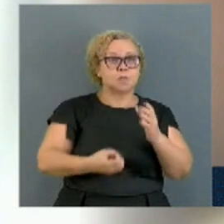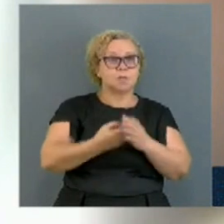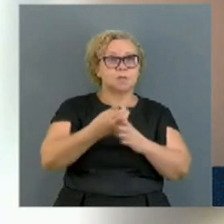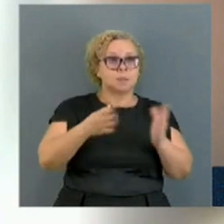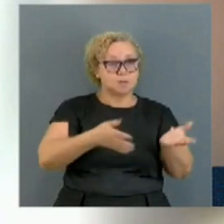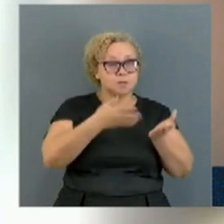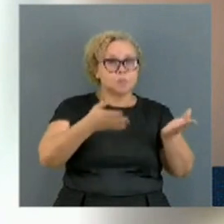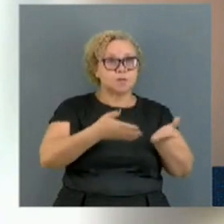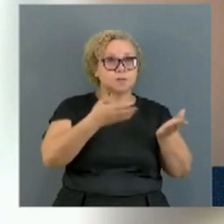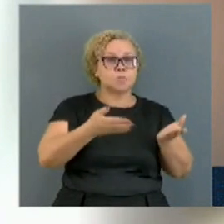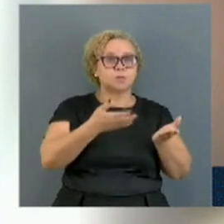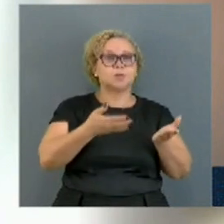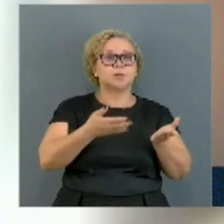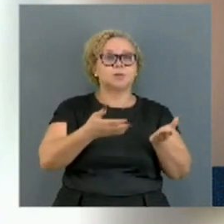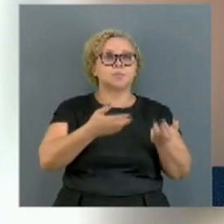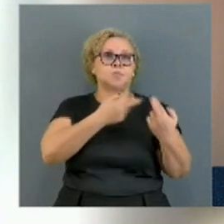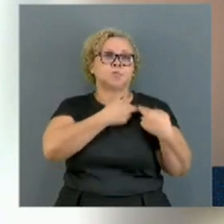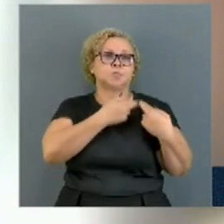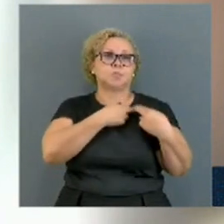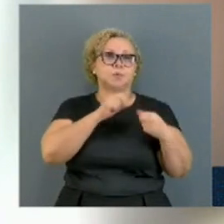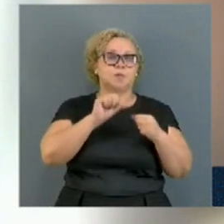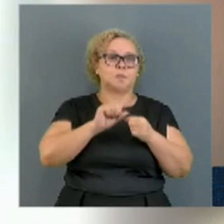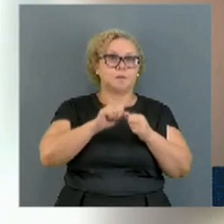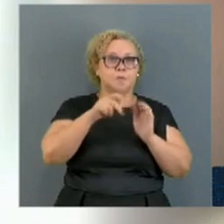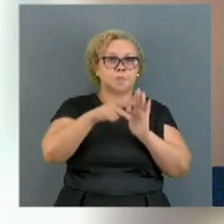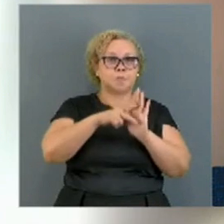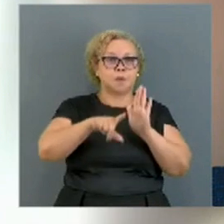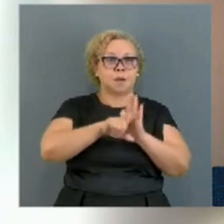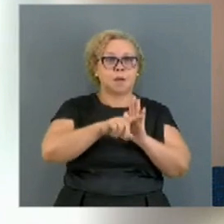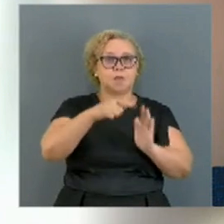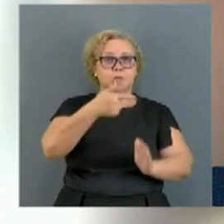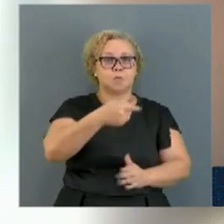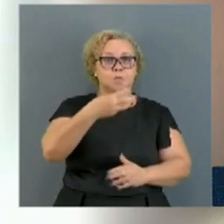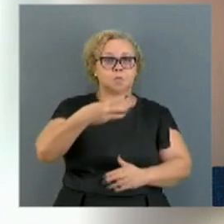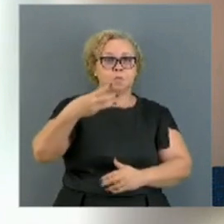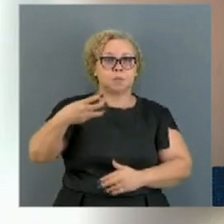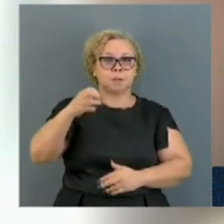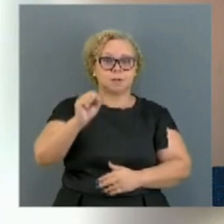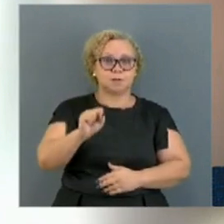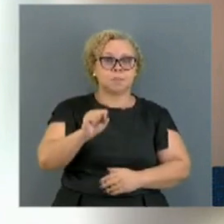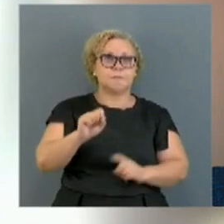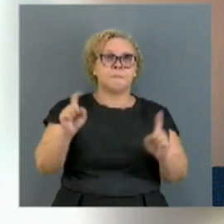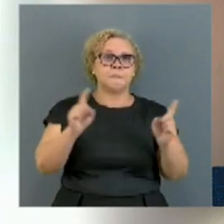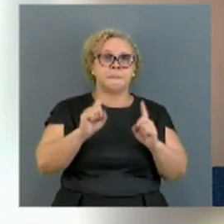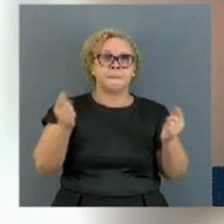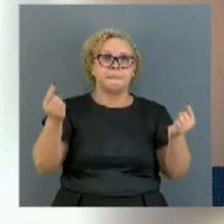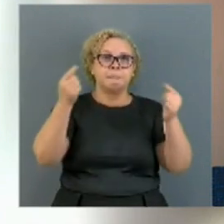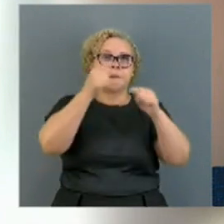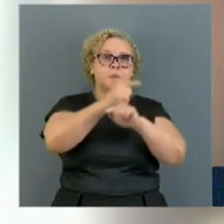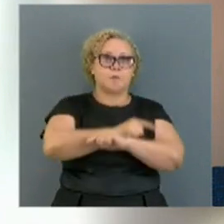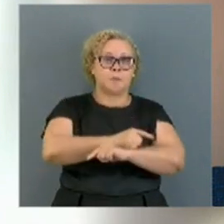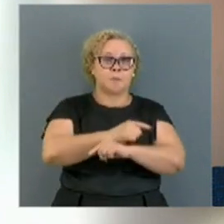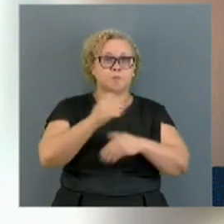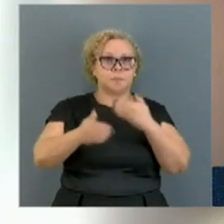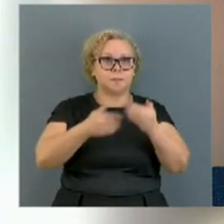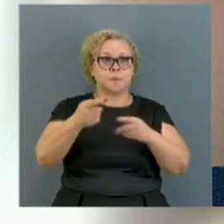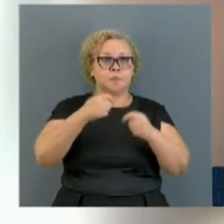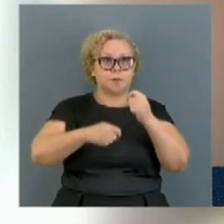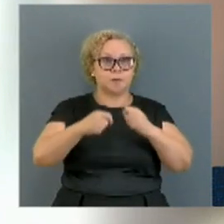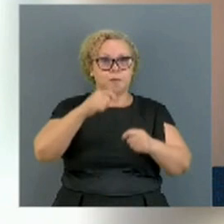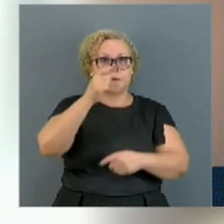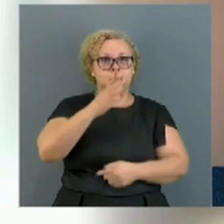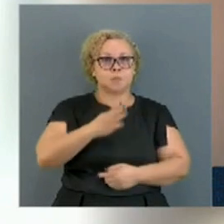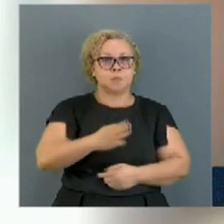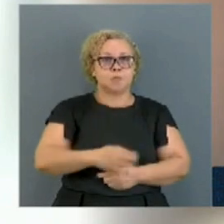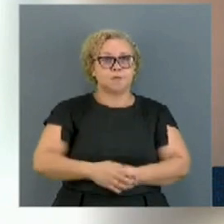inovação responsável, como faz o PL 2338, não é oposta ou impeditiva da inovação e desenvolvimento econômico do Brasil. Se voltarmos